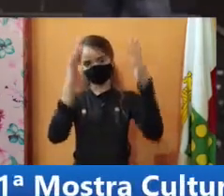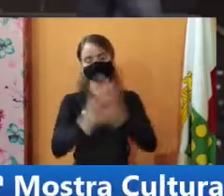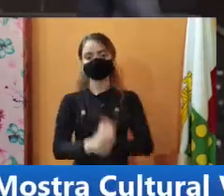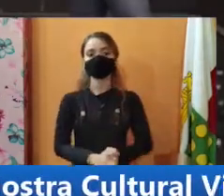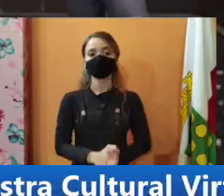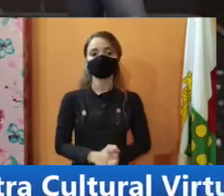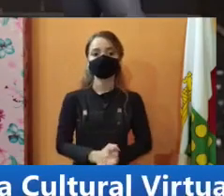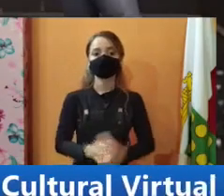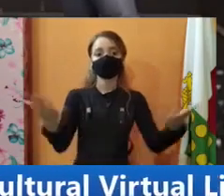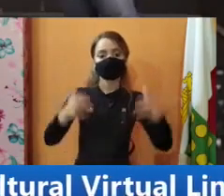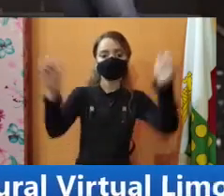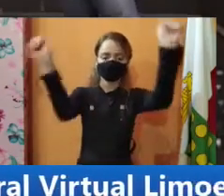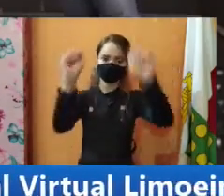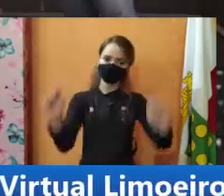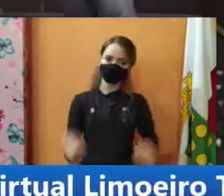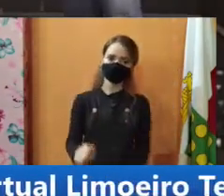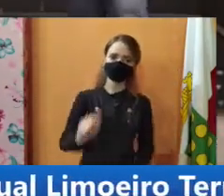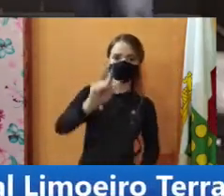vez de Tiago Ventura.